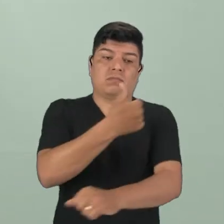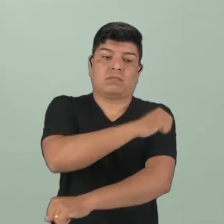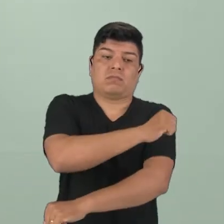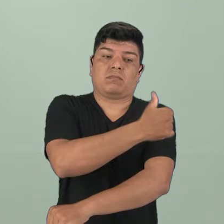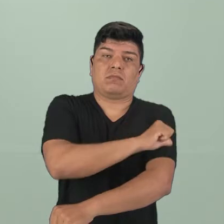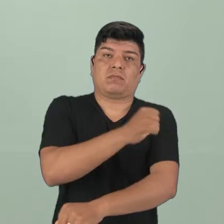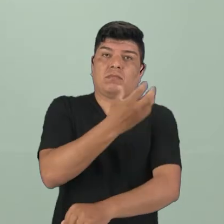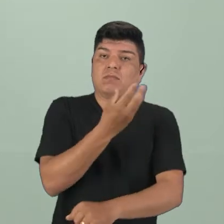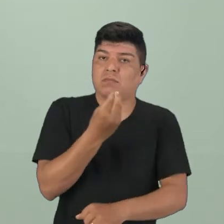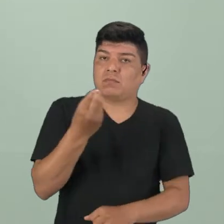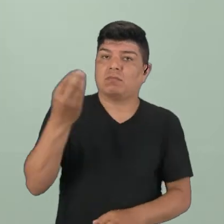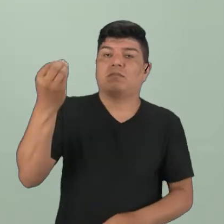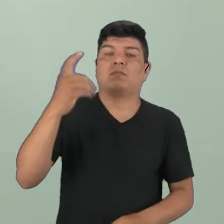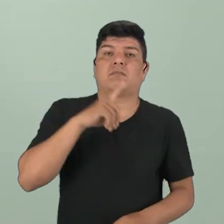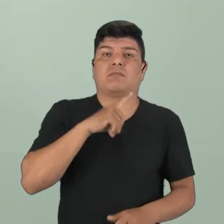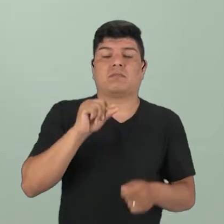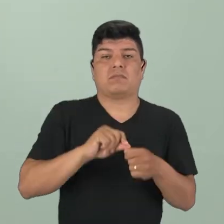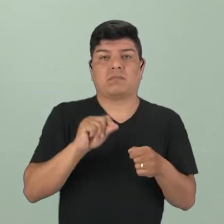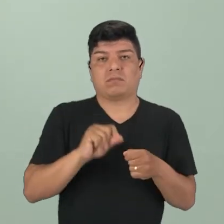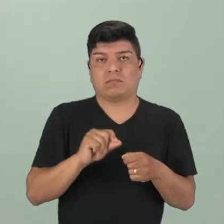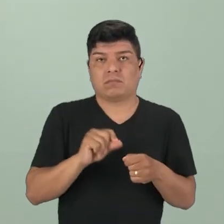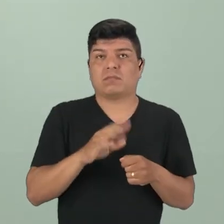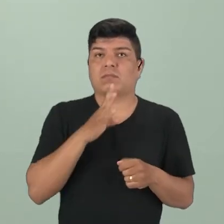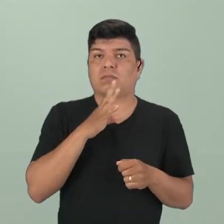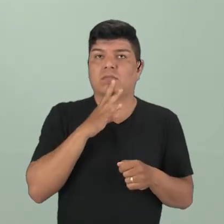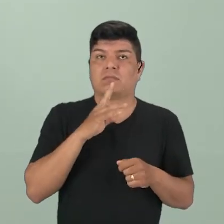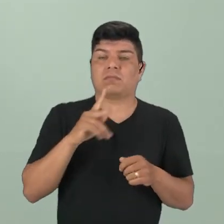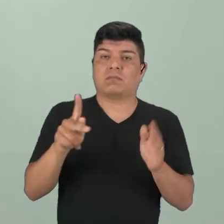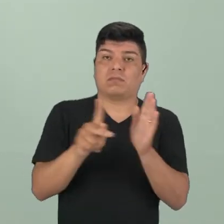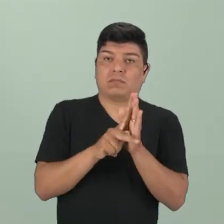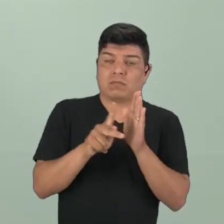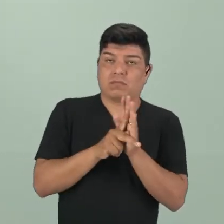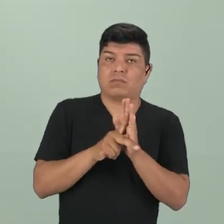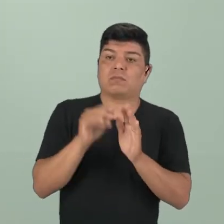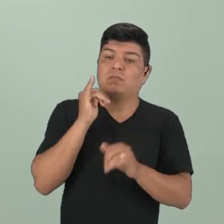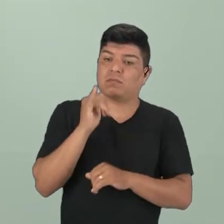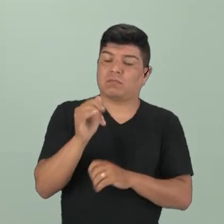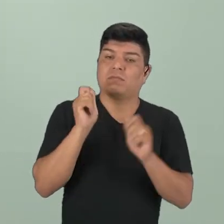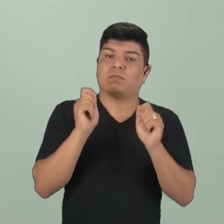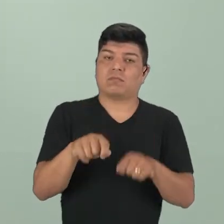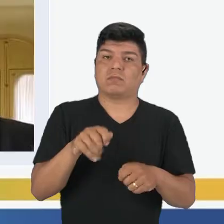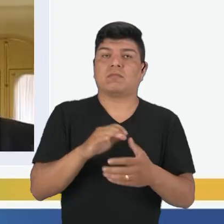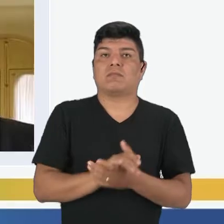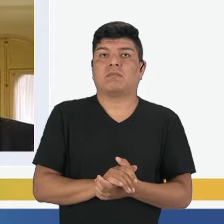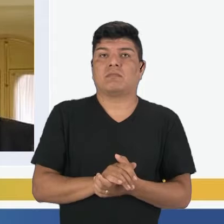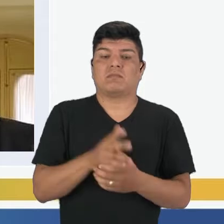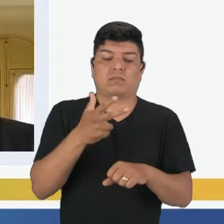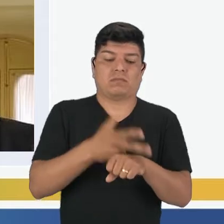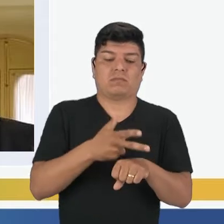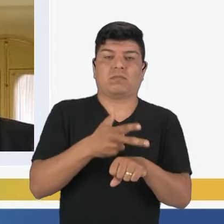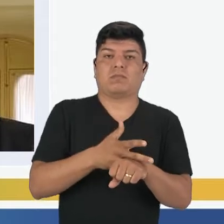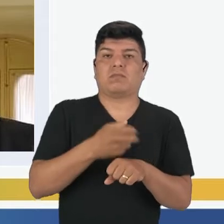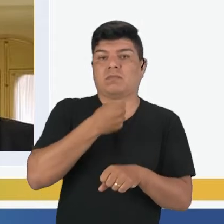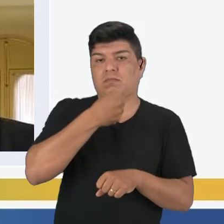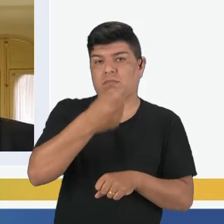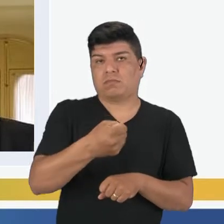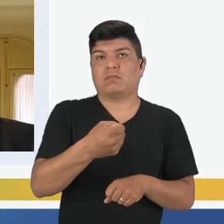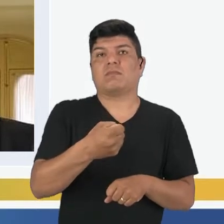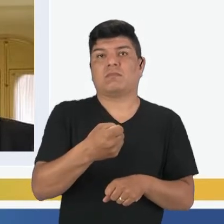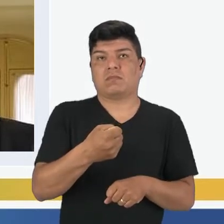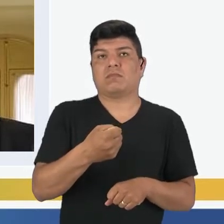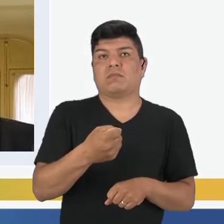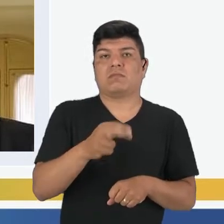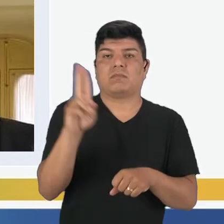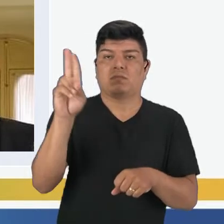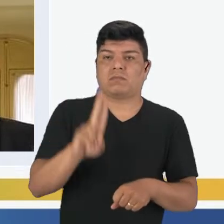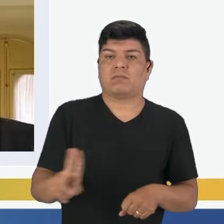conheci pessoalmente e pude falar a ele que os vídeos e as entrevistas dele a